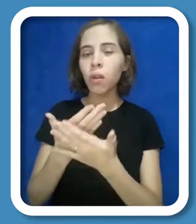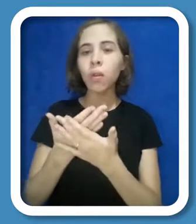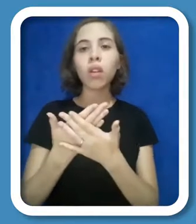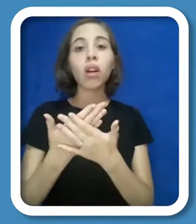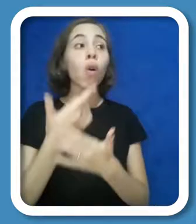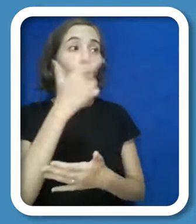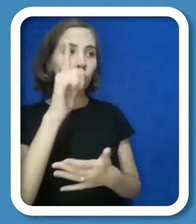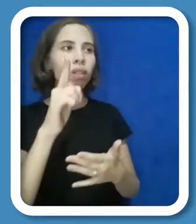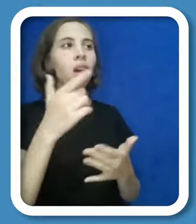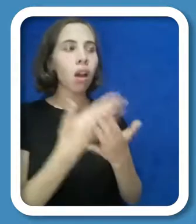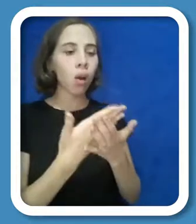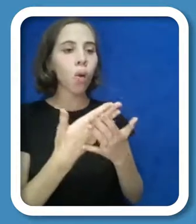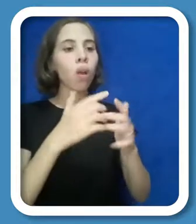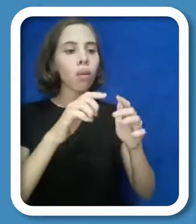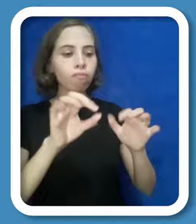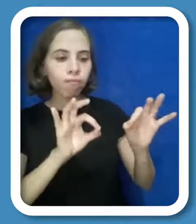eu tento